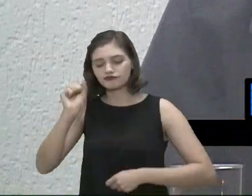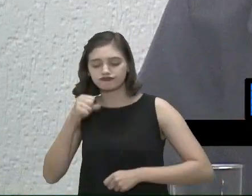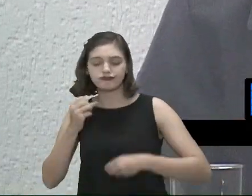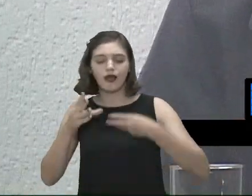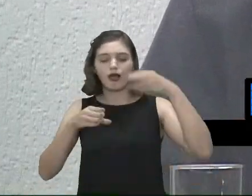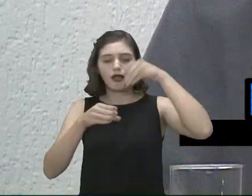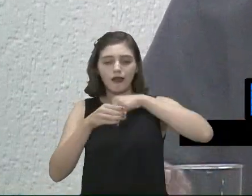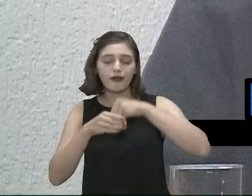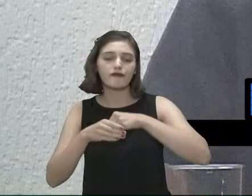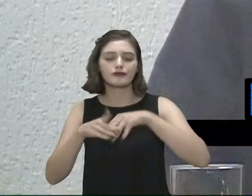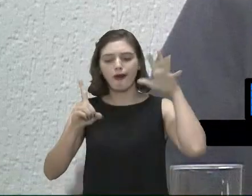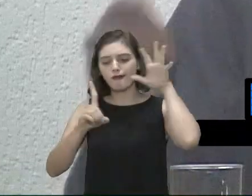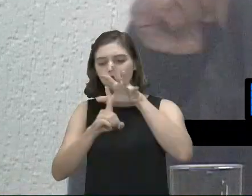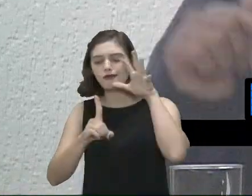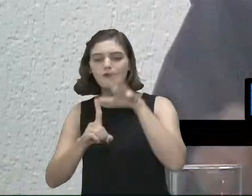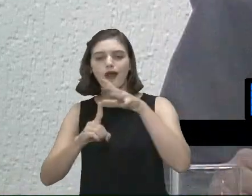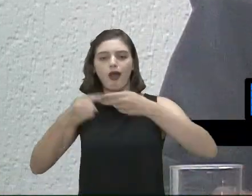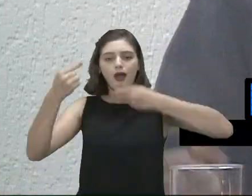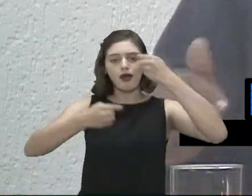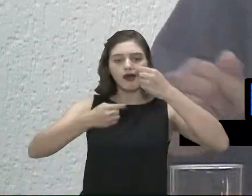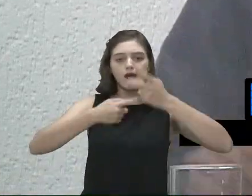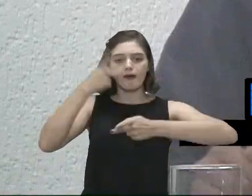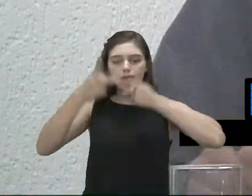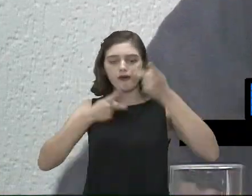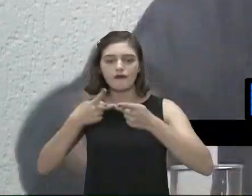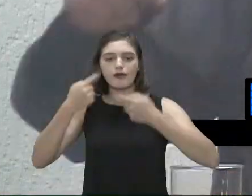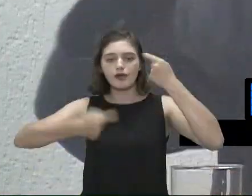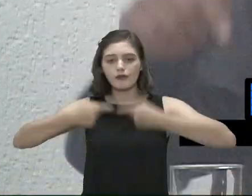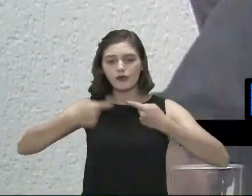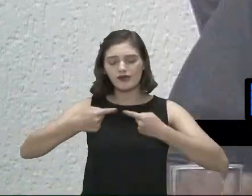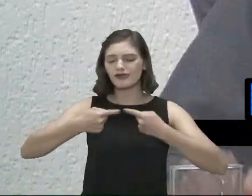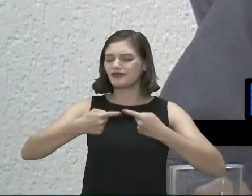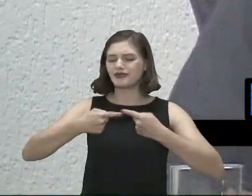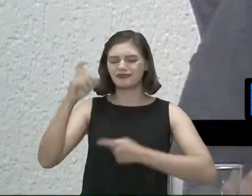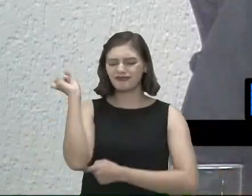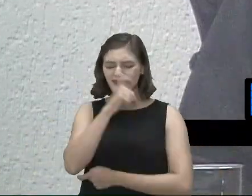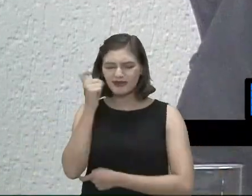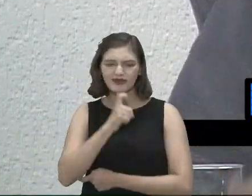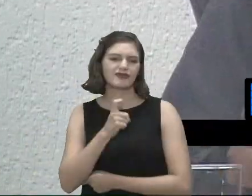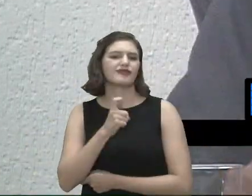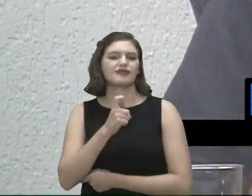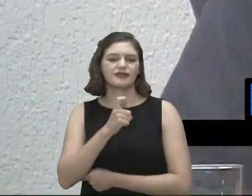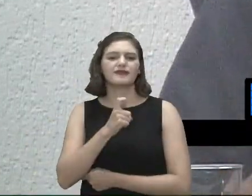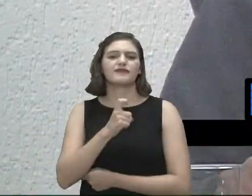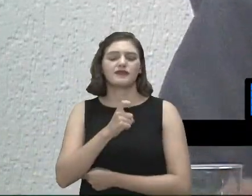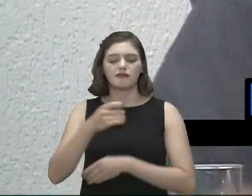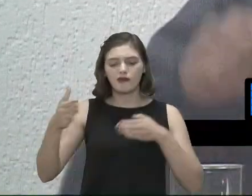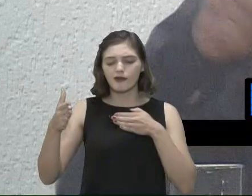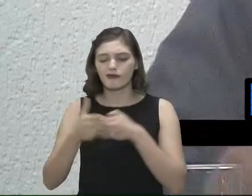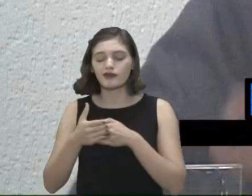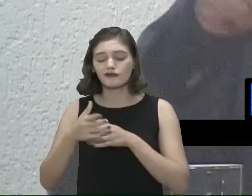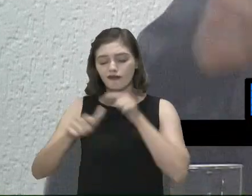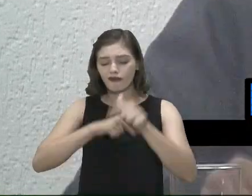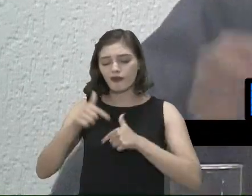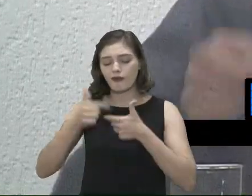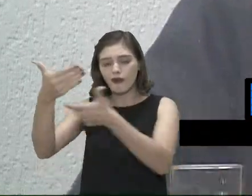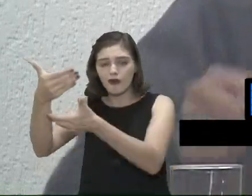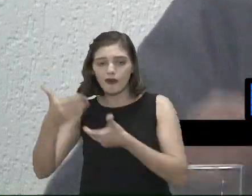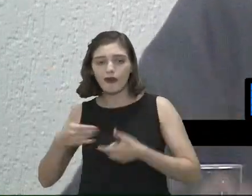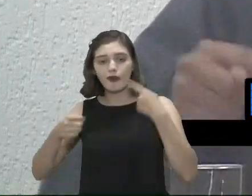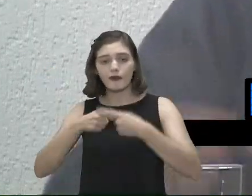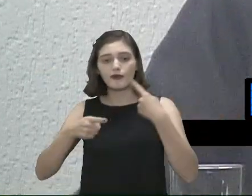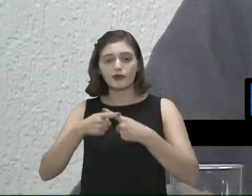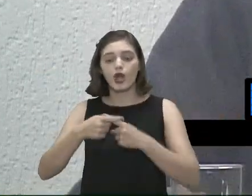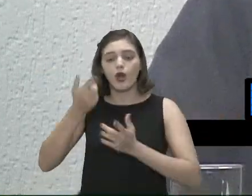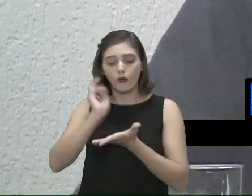ser perseguidos por discursos políticos hipócritas e ideológicos que querem impedir eles de fazerem um trabalho de acolhimento para essas pessoas porque a intenção é manter as pessoas